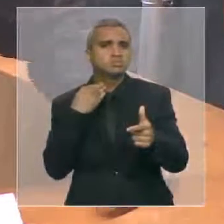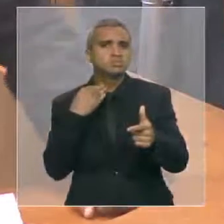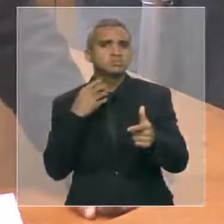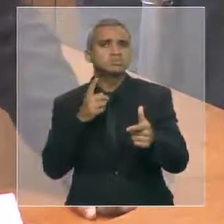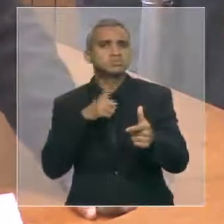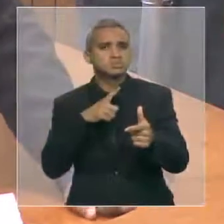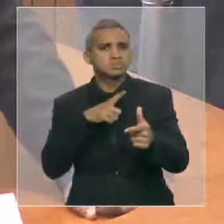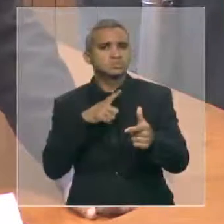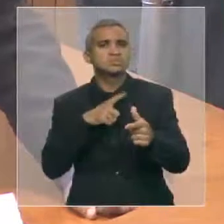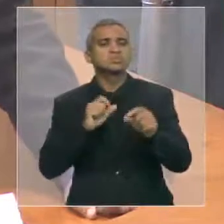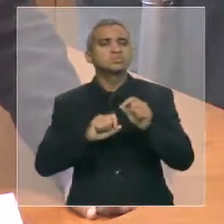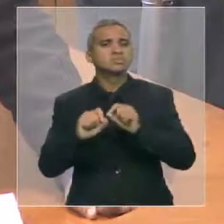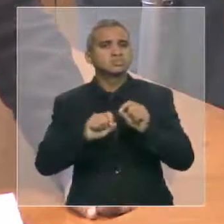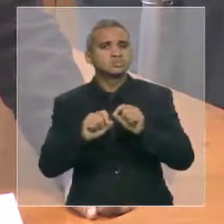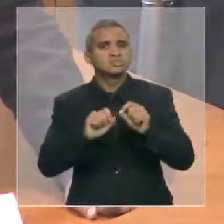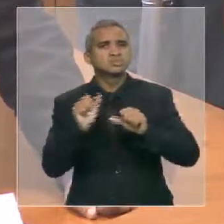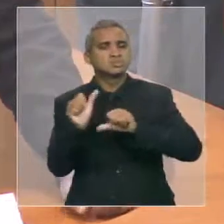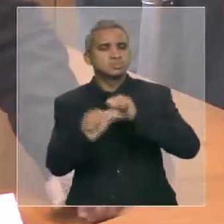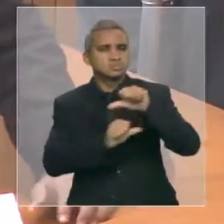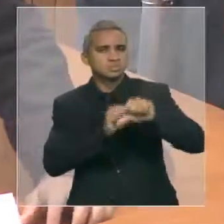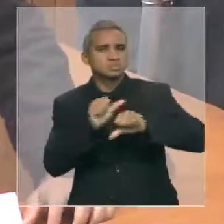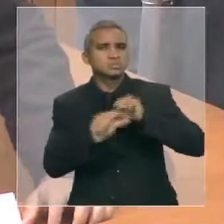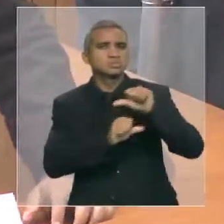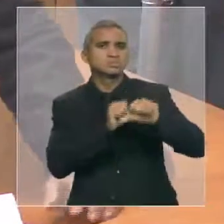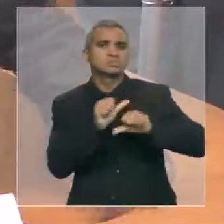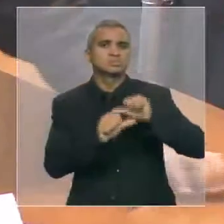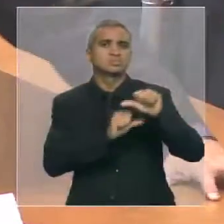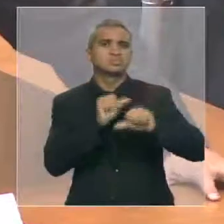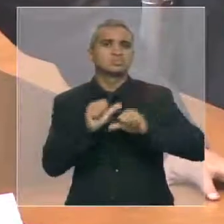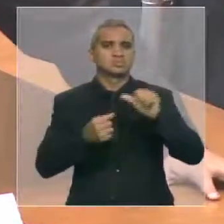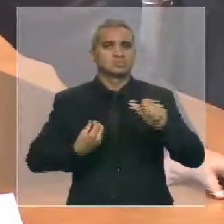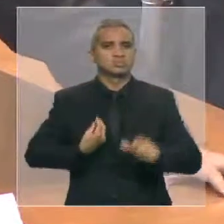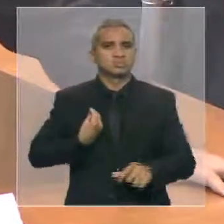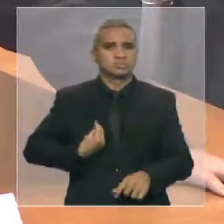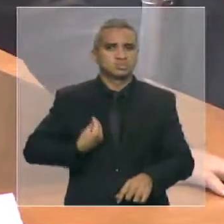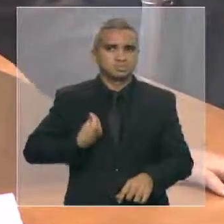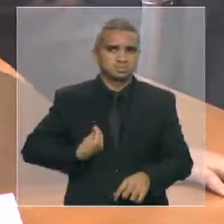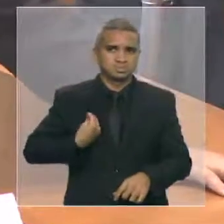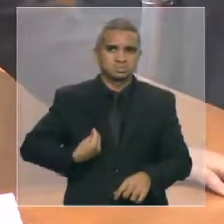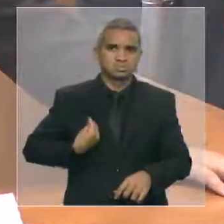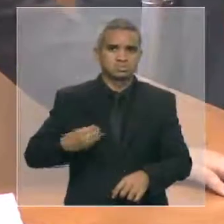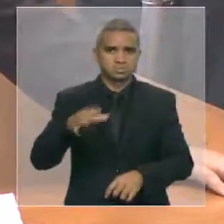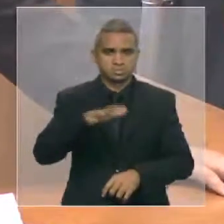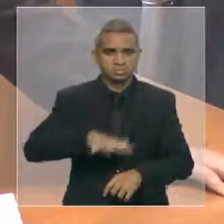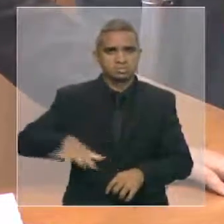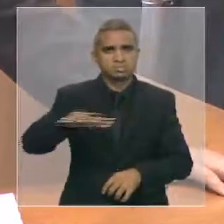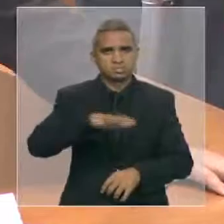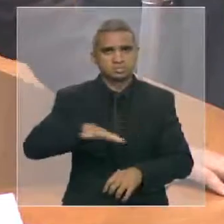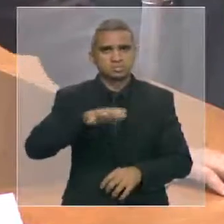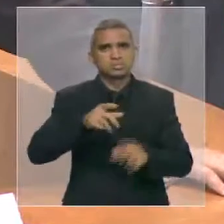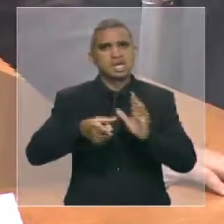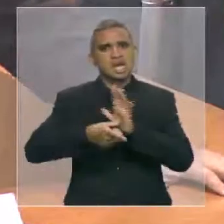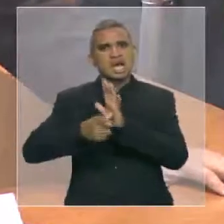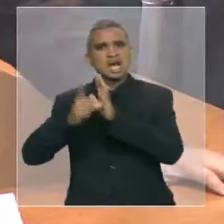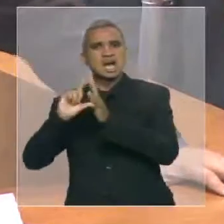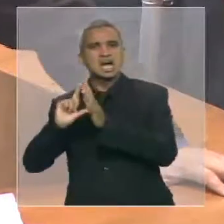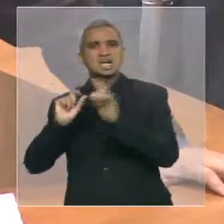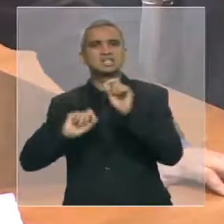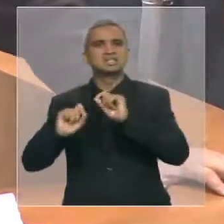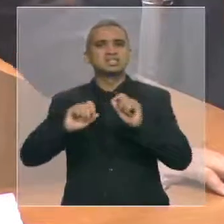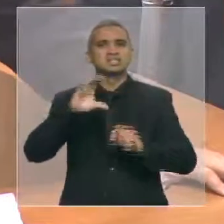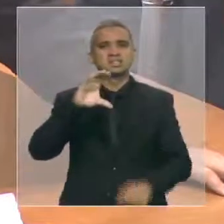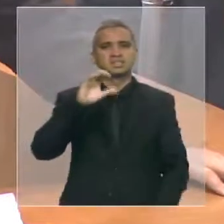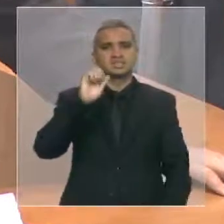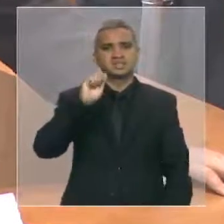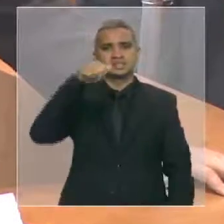modificado bastante, tanto aquele procedimento que entrava o chamado cangaço, que chegava